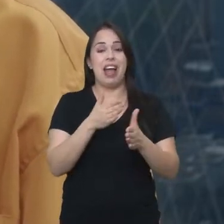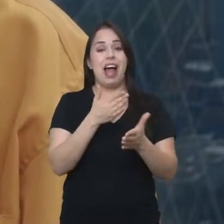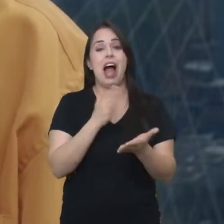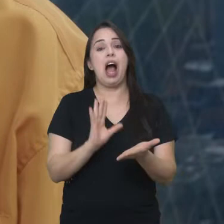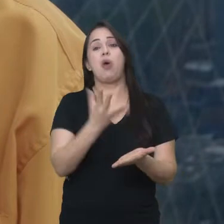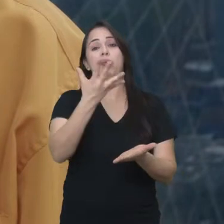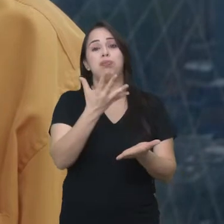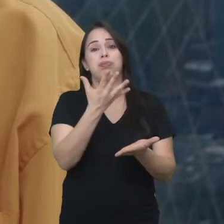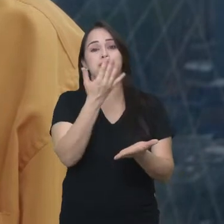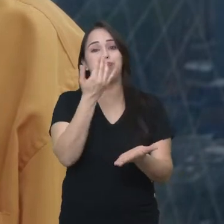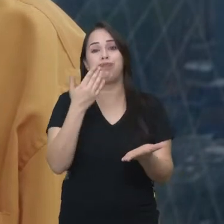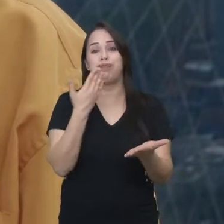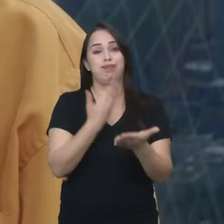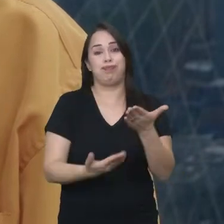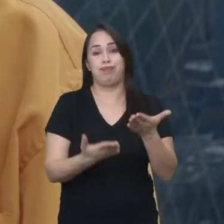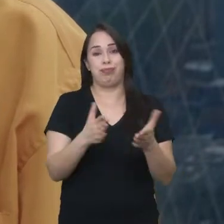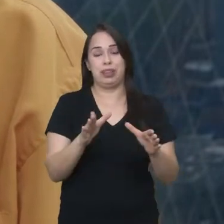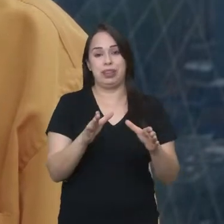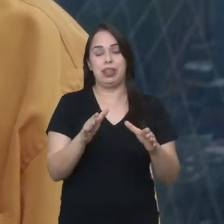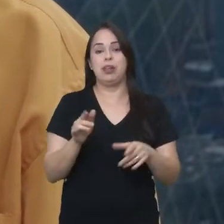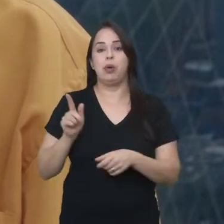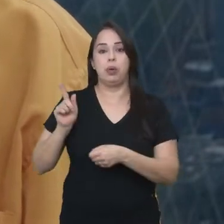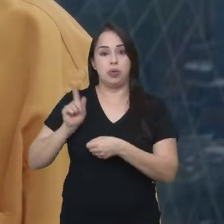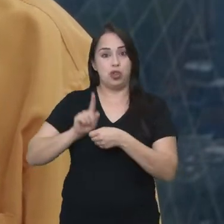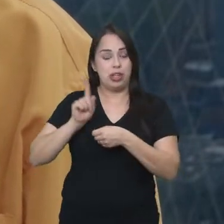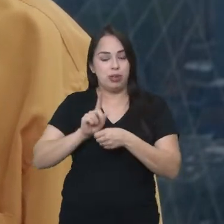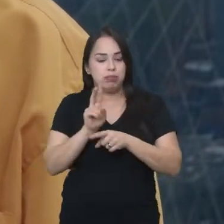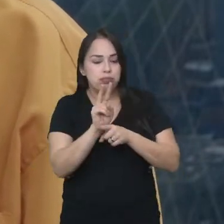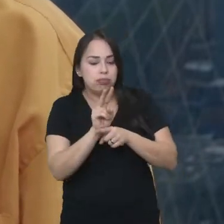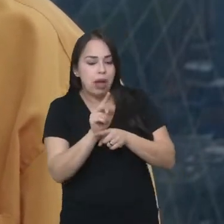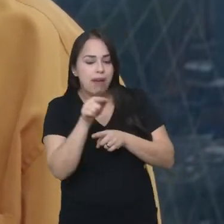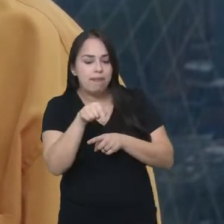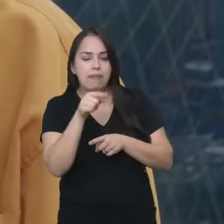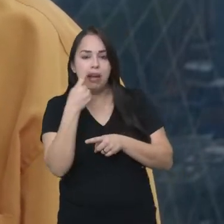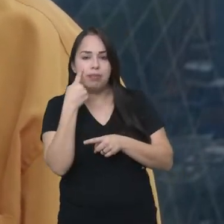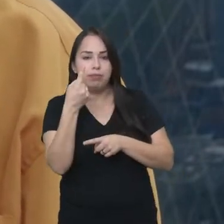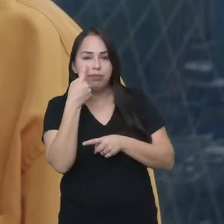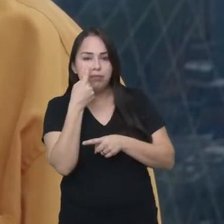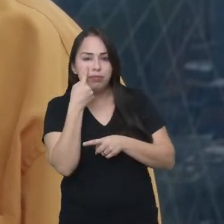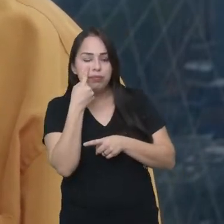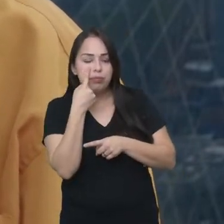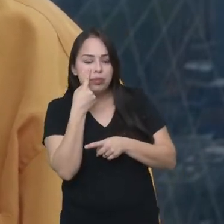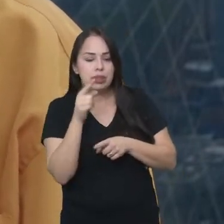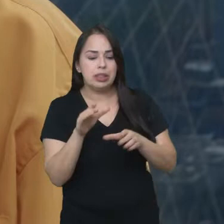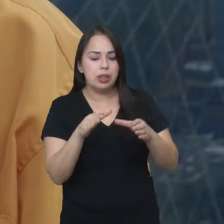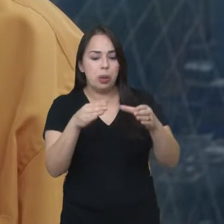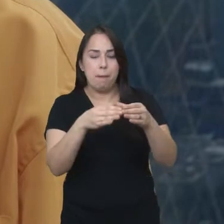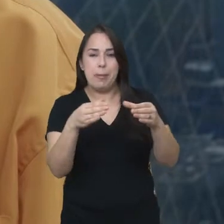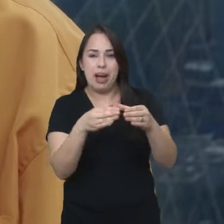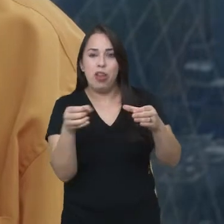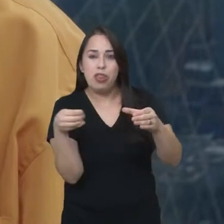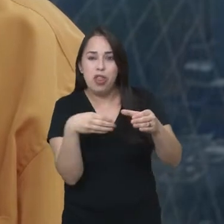meio desapercebido, né? O próprio gestor vê, né, uma realidade da contemplação do seu bairro que está sendo